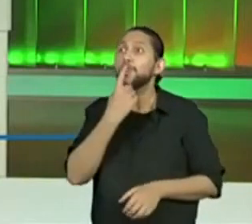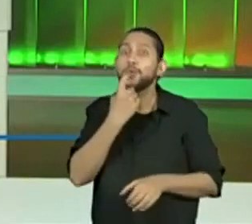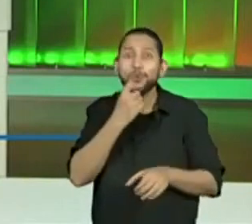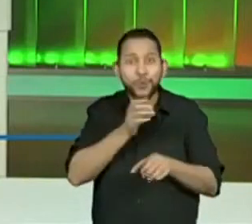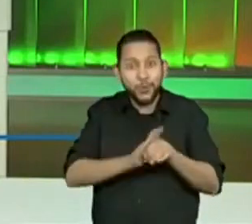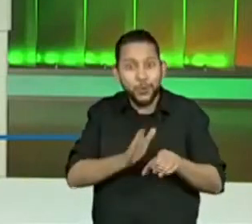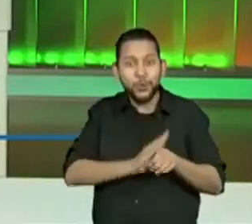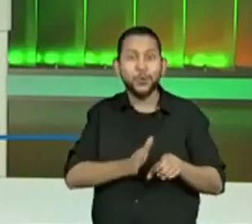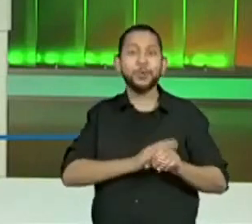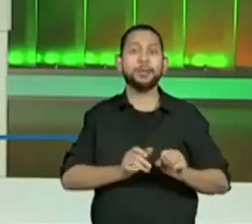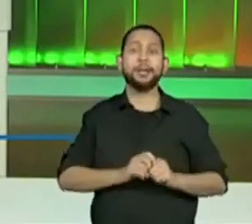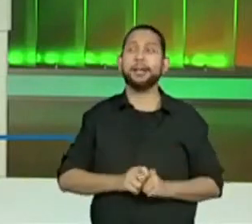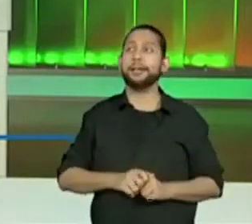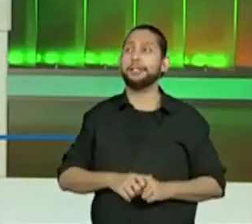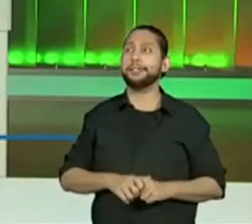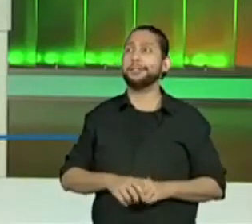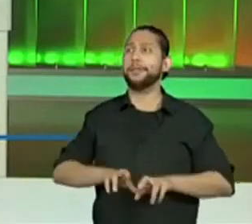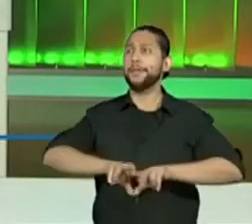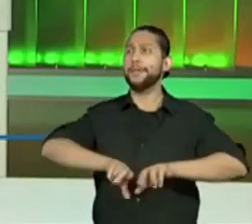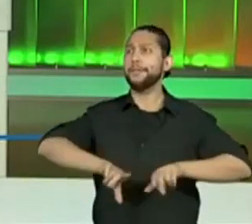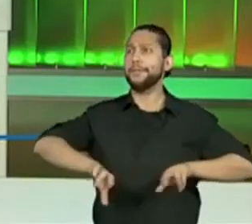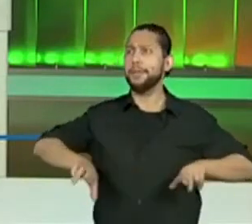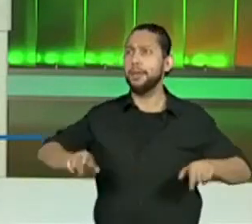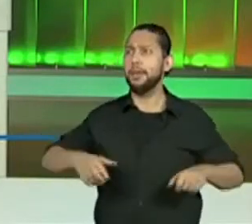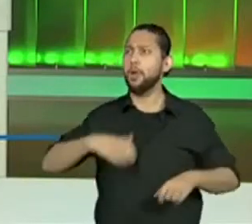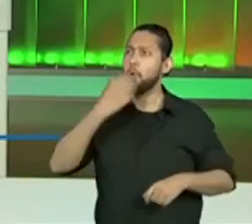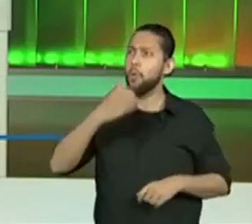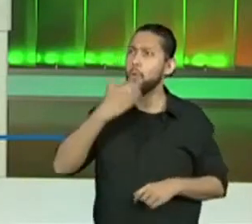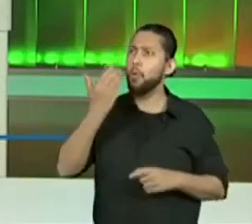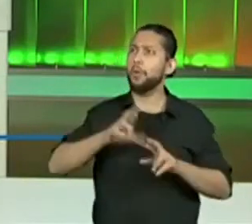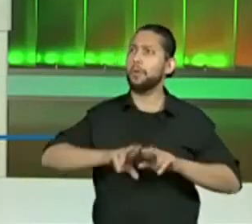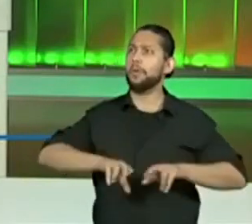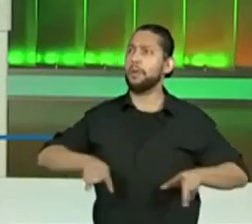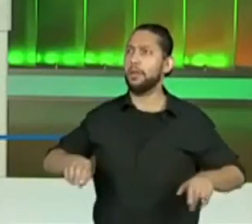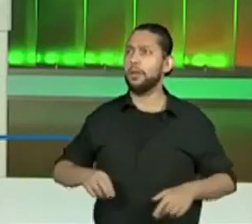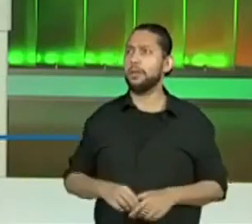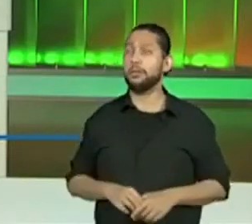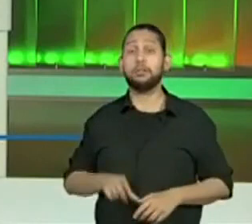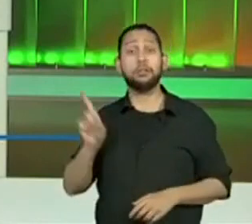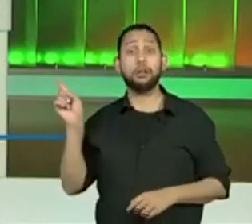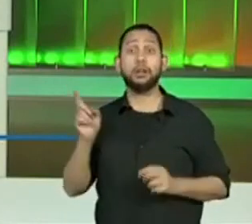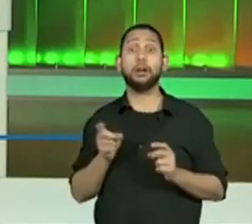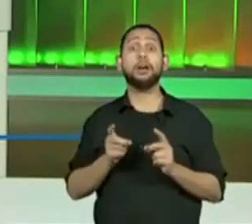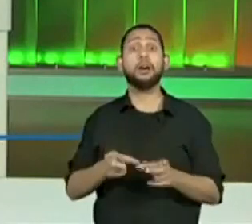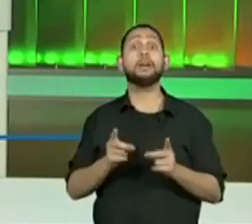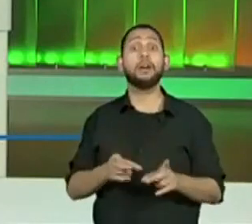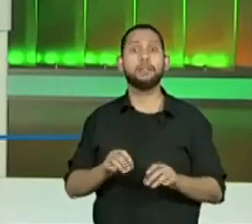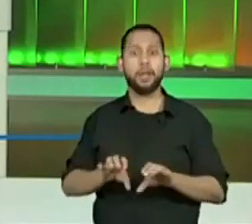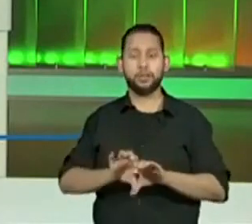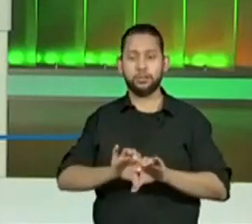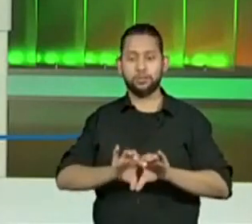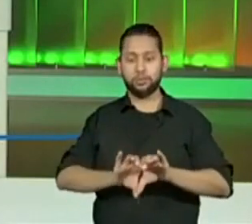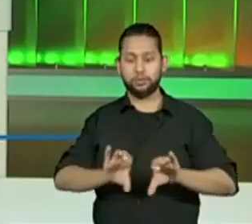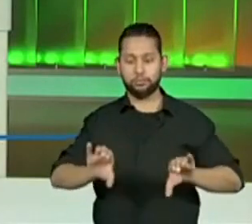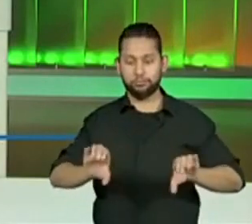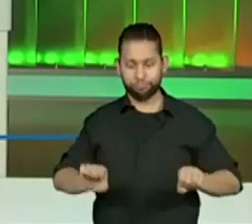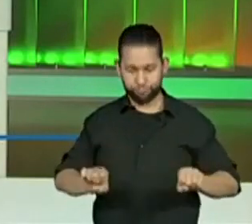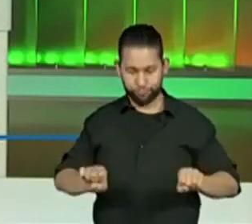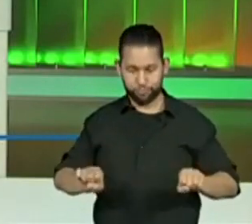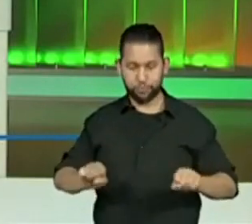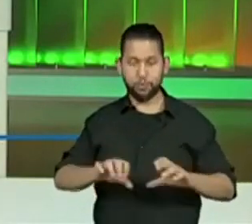as frutas os legumes né a Yasmim disse que numa Quitanda se vendem vegetais isso a